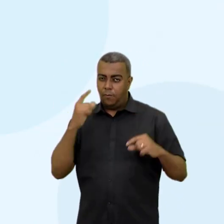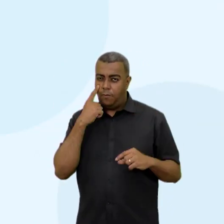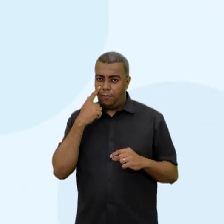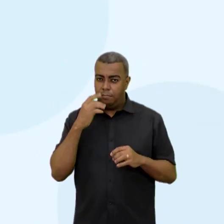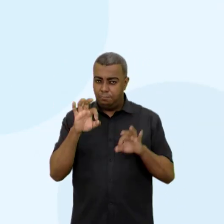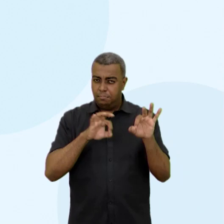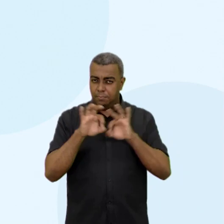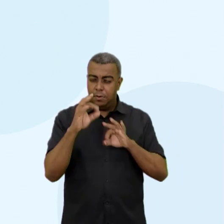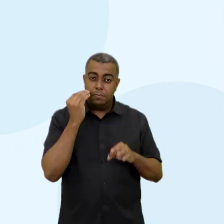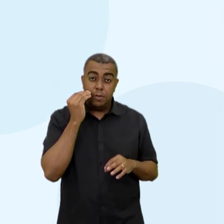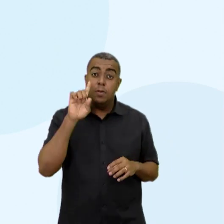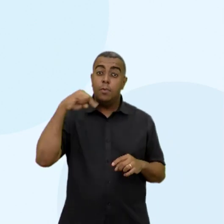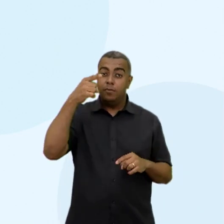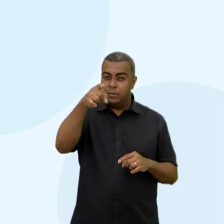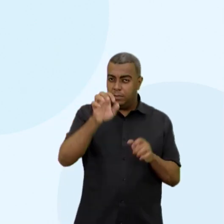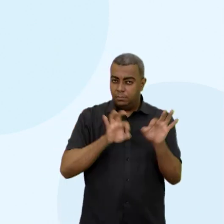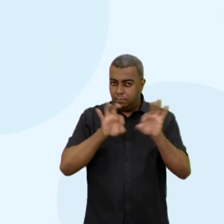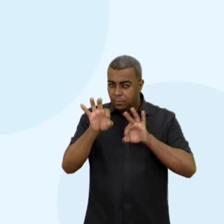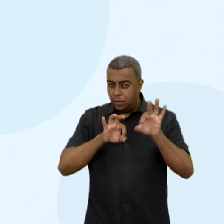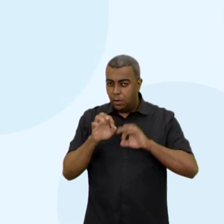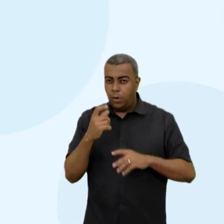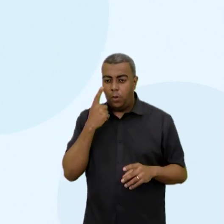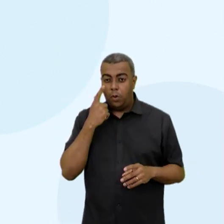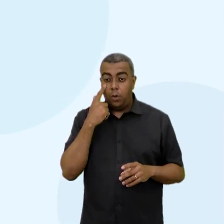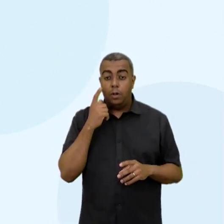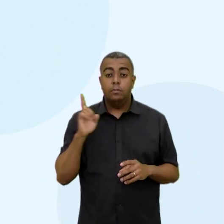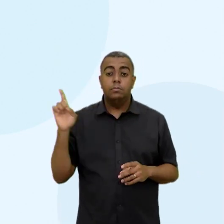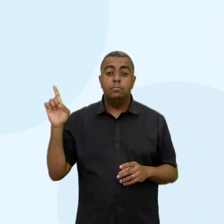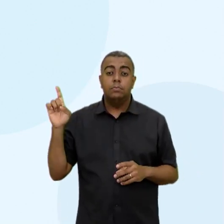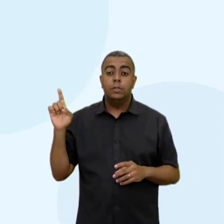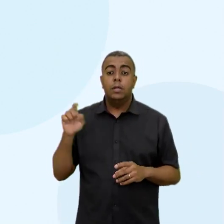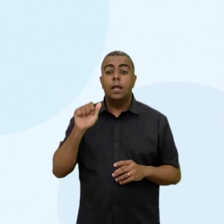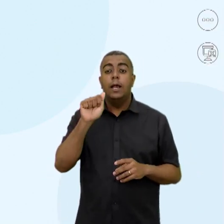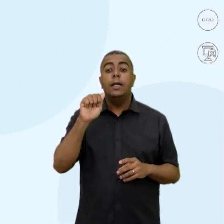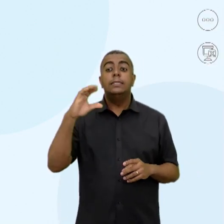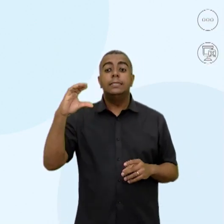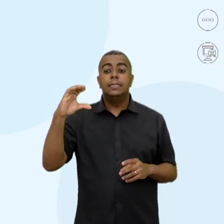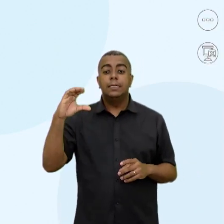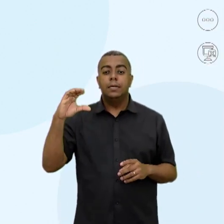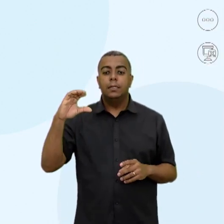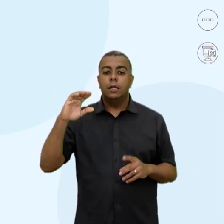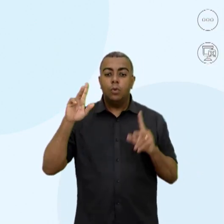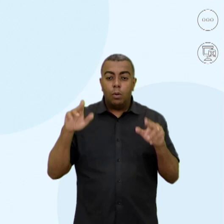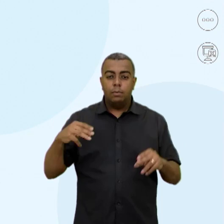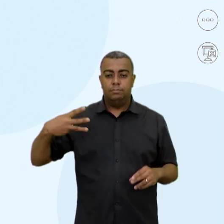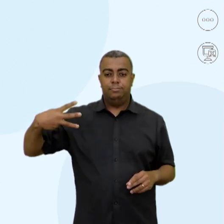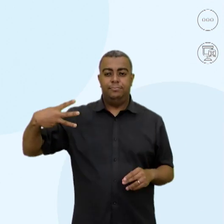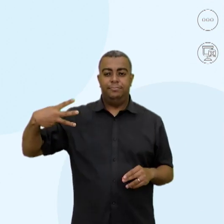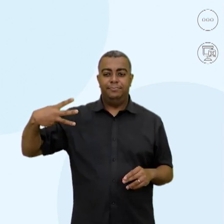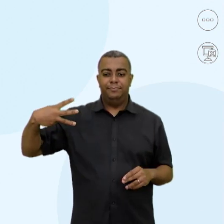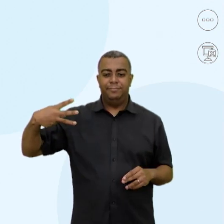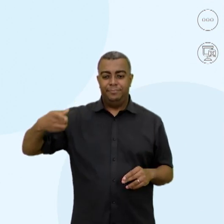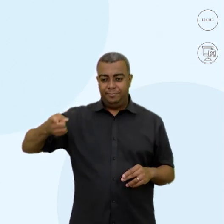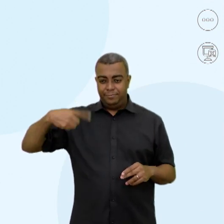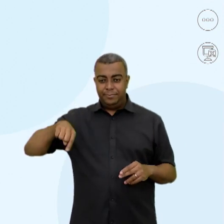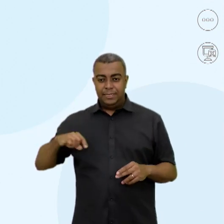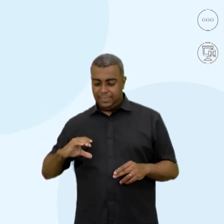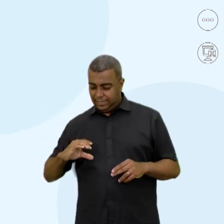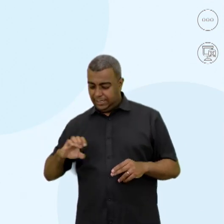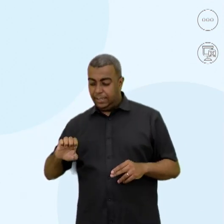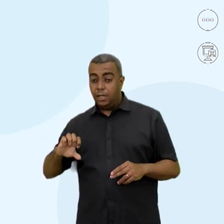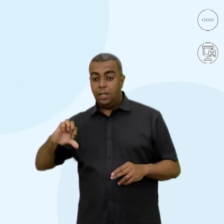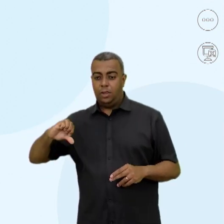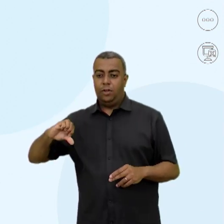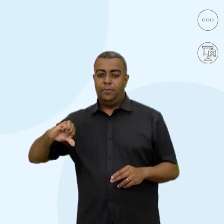fazer esse e depois eles fazem o próximo, tá bom? Então eu coloquei assim, ó, AC vale 3, lá a razão é dada já, sobre o CE, que